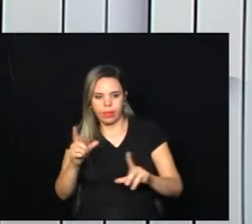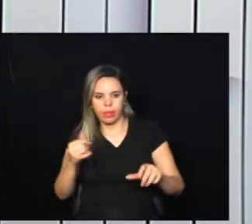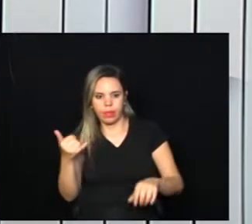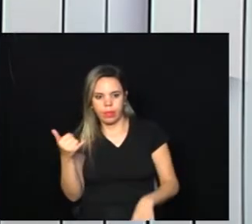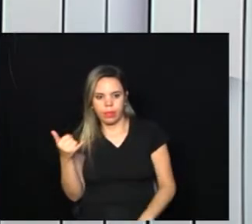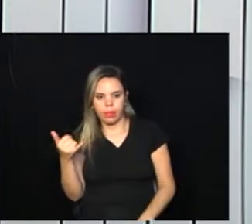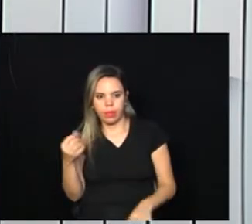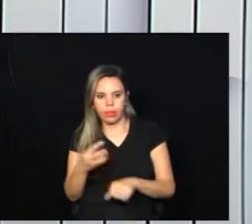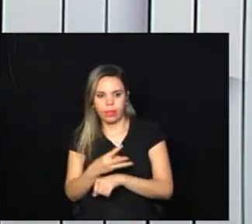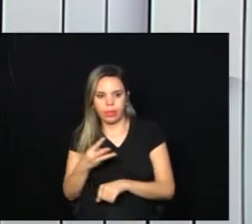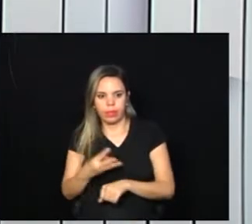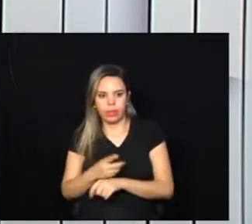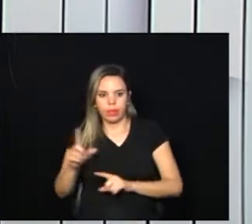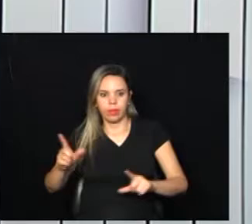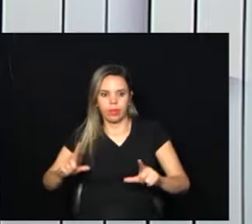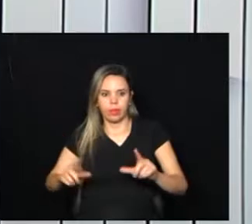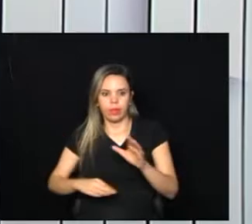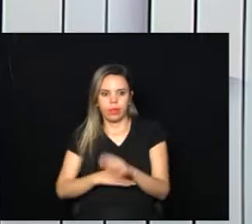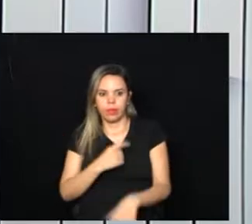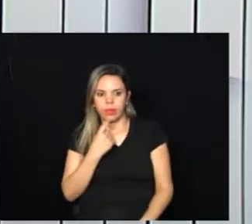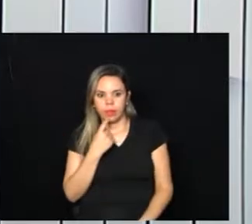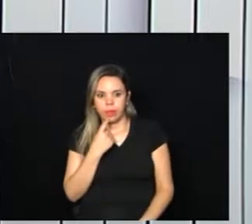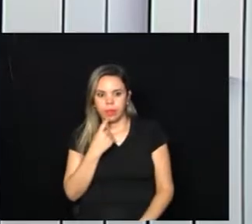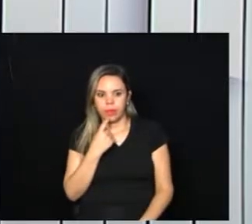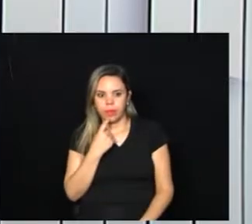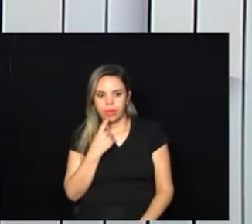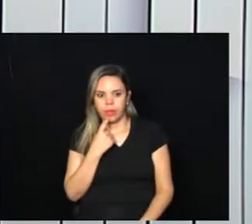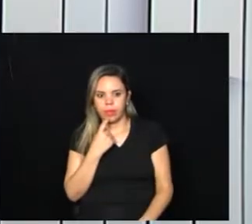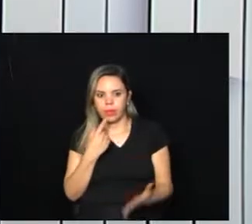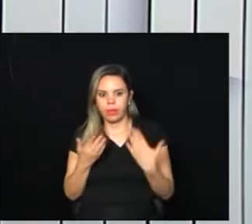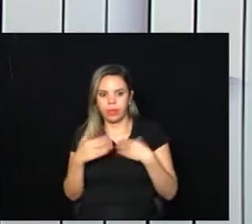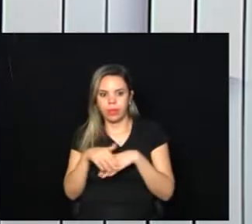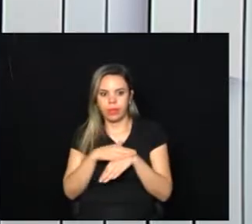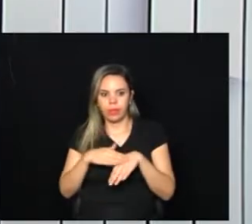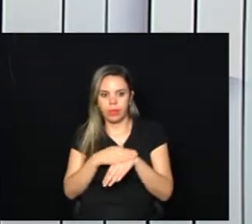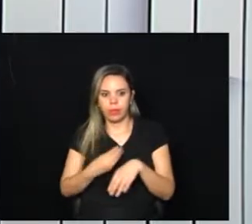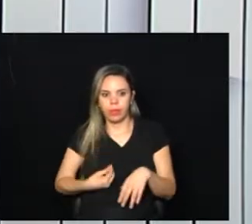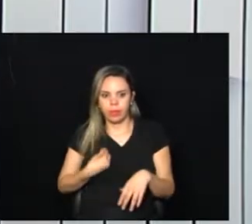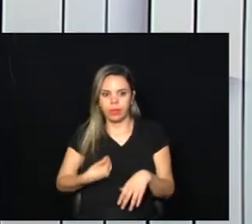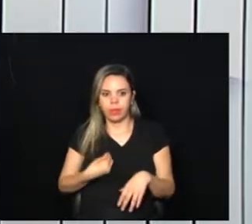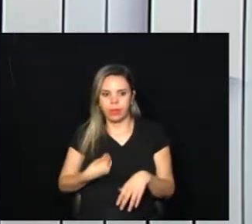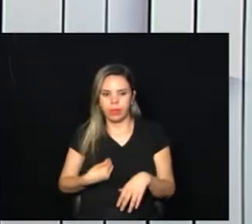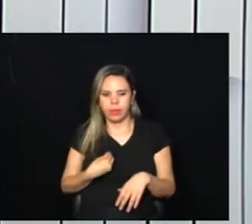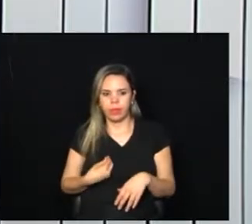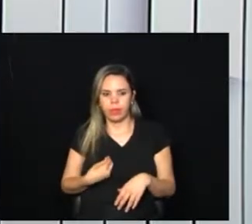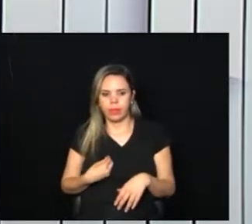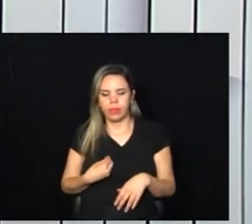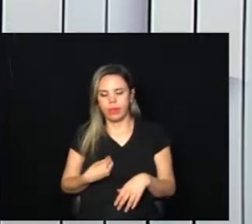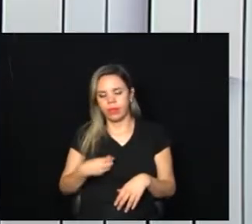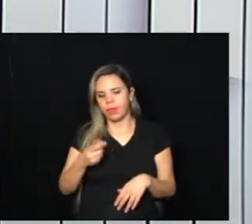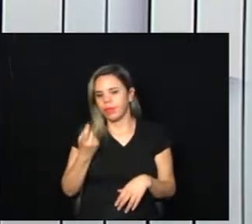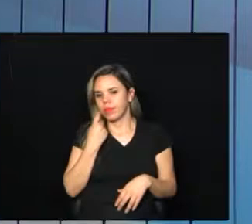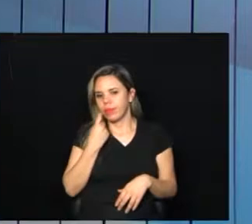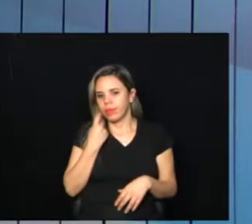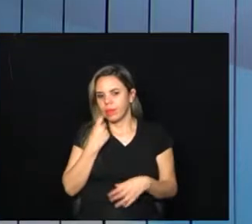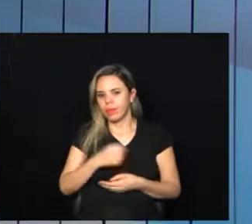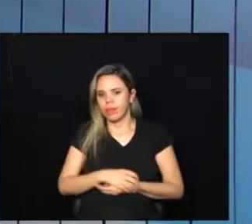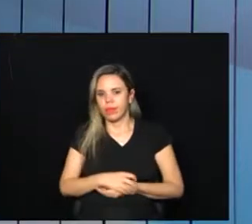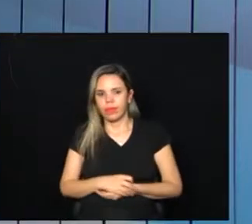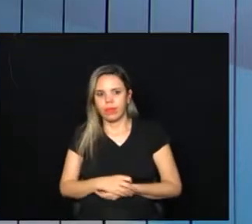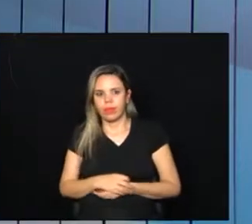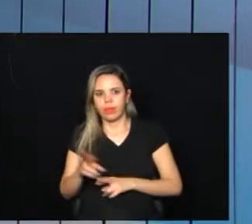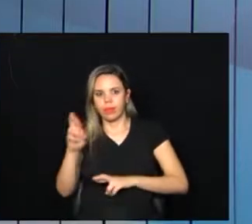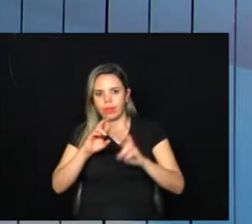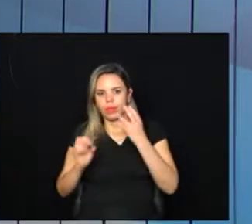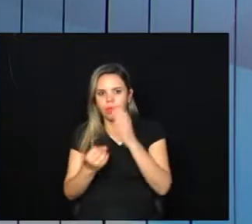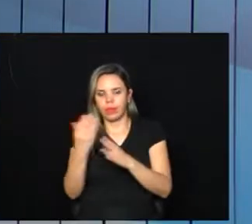celular o WhatsApp da TV Câmara Campinas. Você aperta e a gente conversa ao vivo nesta sexta-feira.